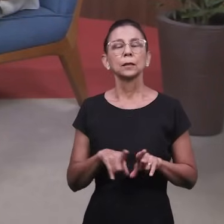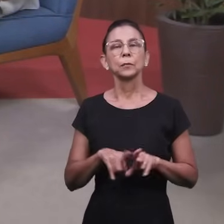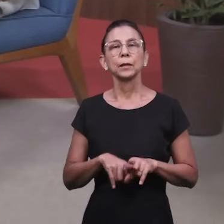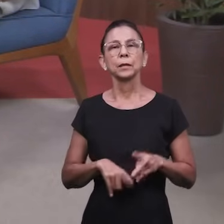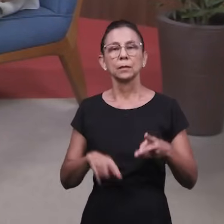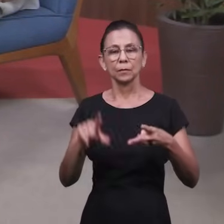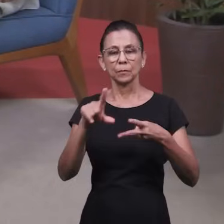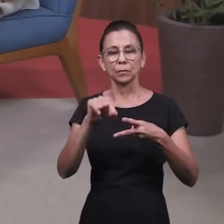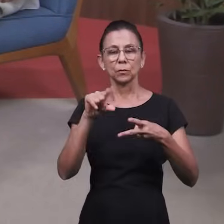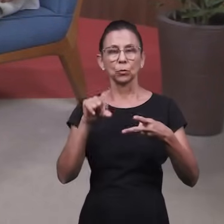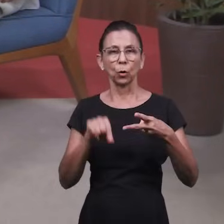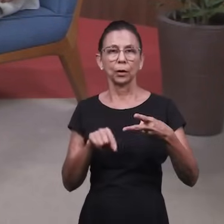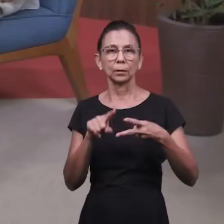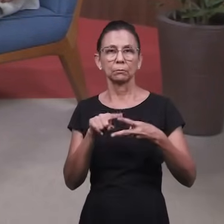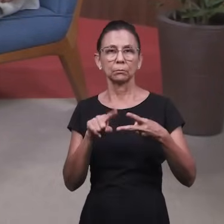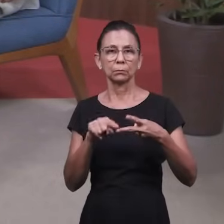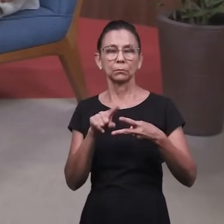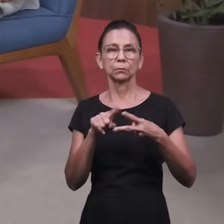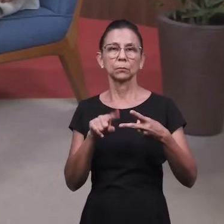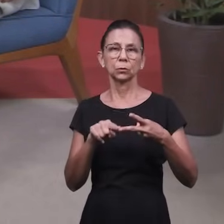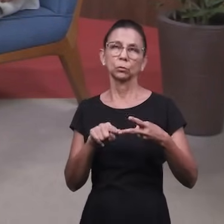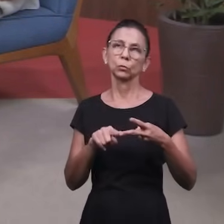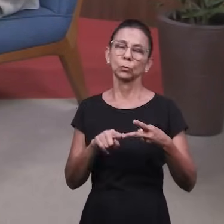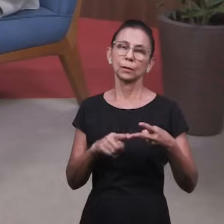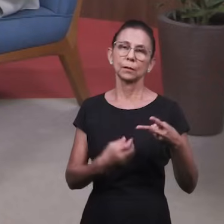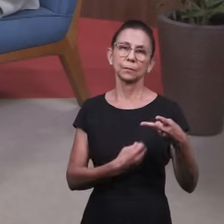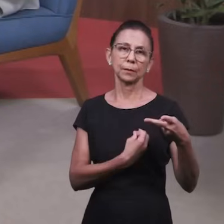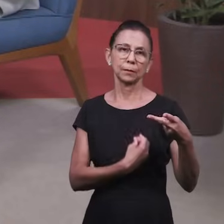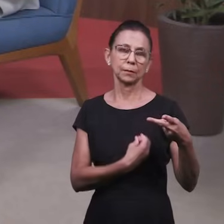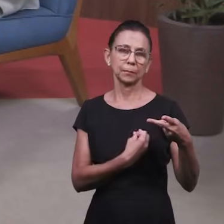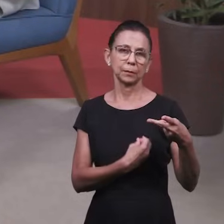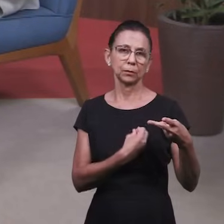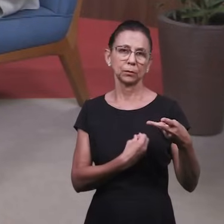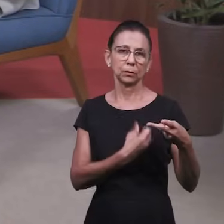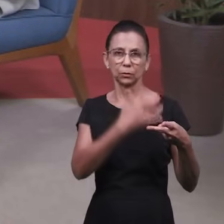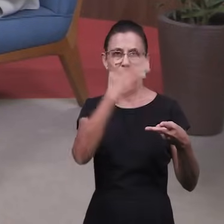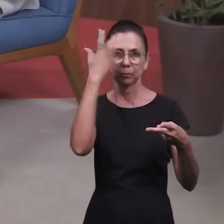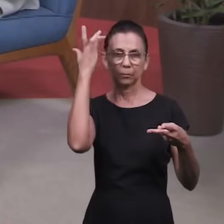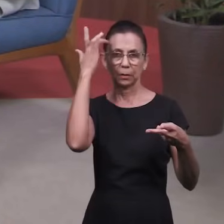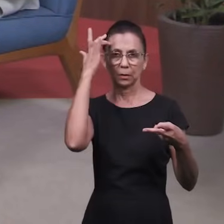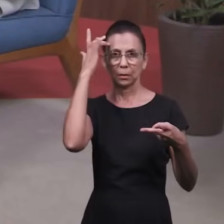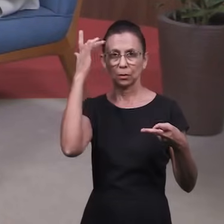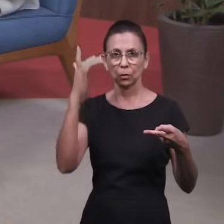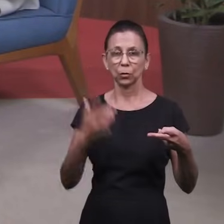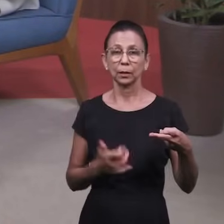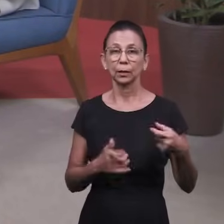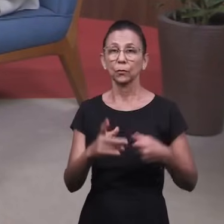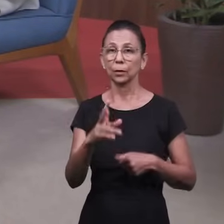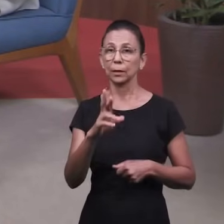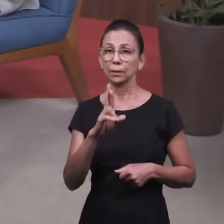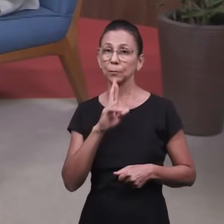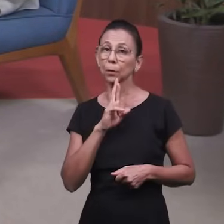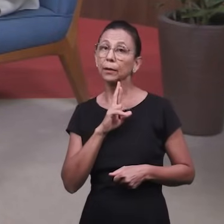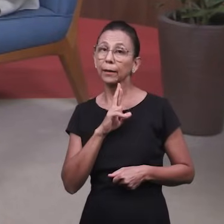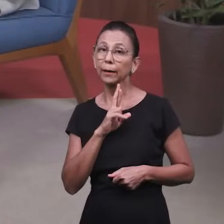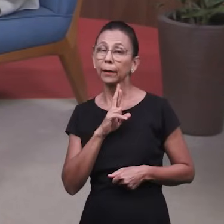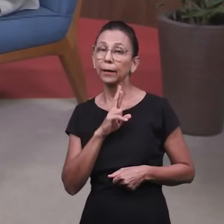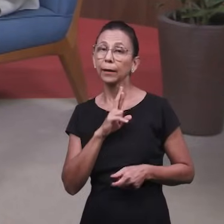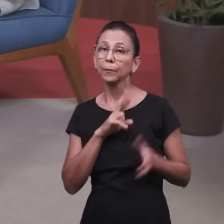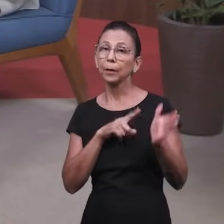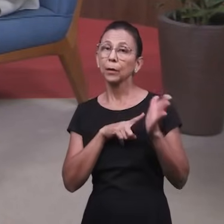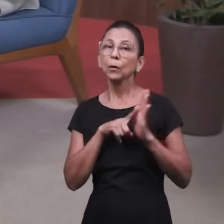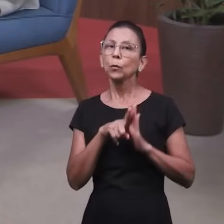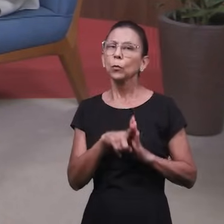2 e traz aqui participações e comentários feitos pelos nossos irmãos respondendo a pergunta, isso daqueles que na semana